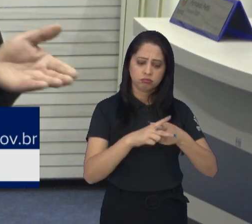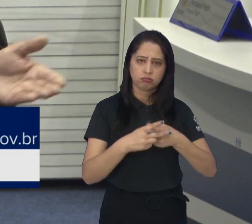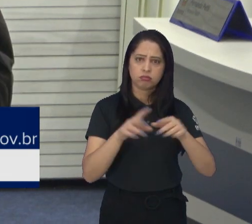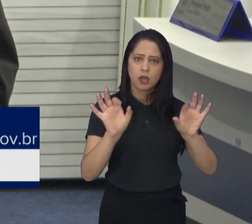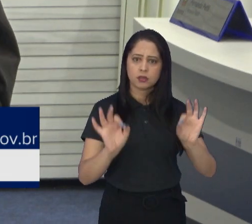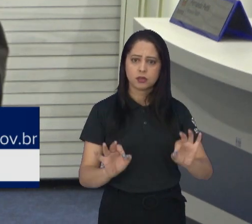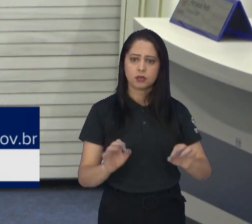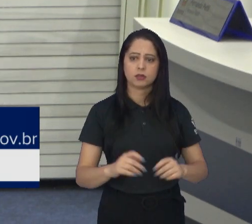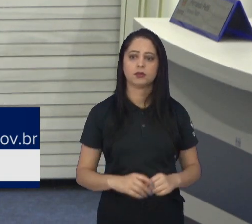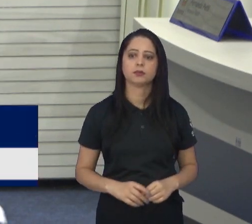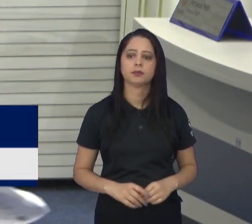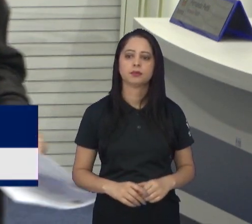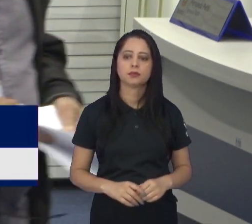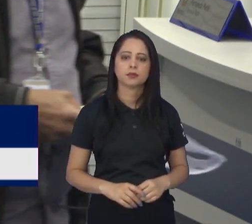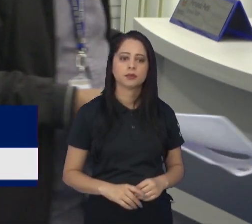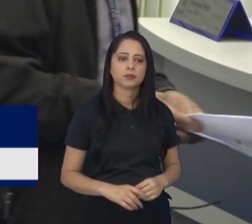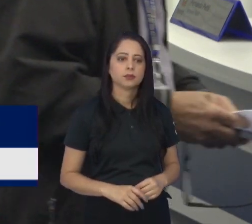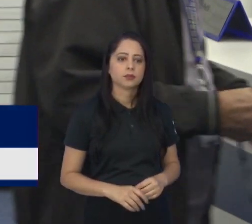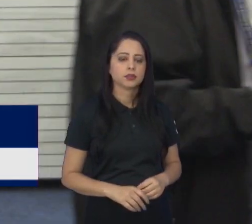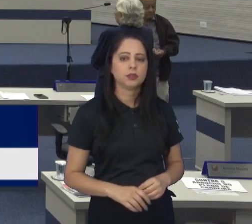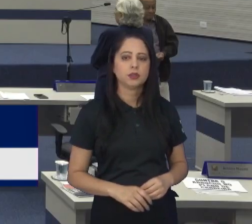esses professores.